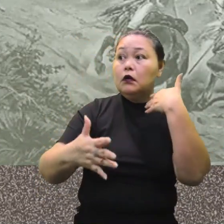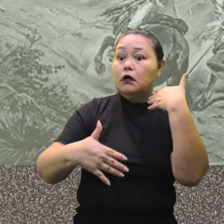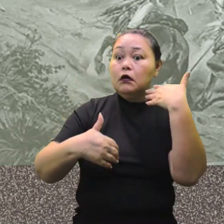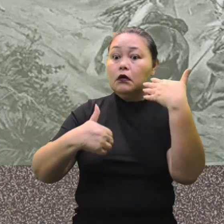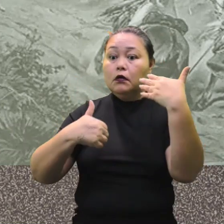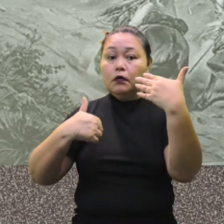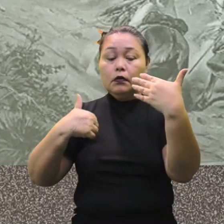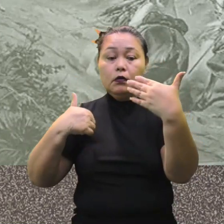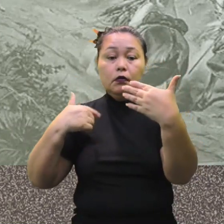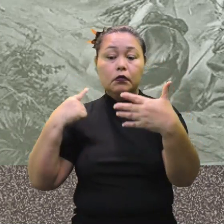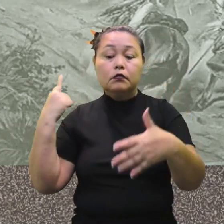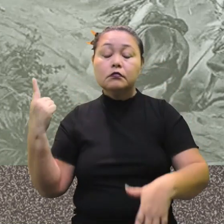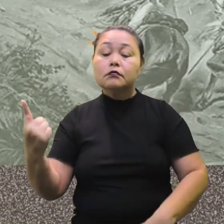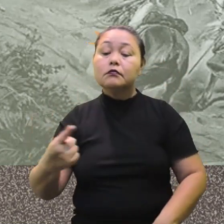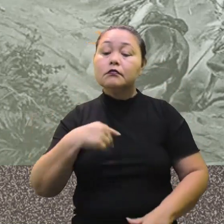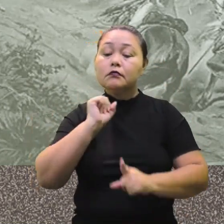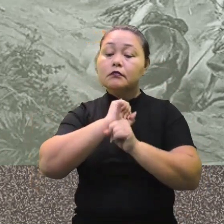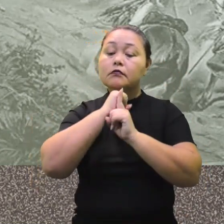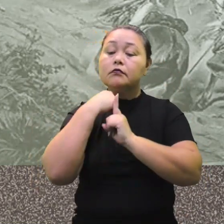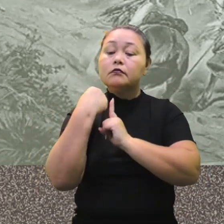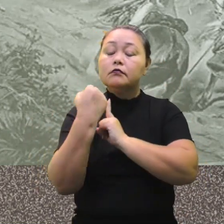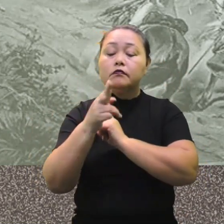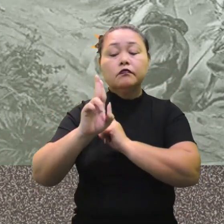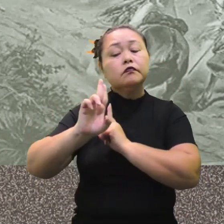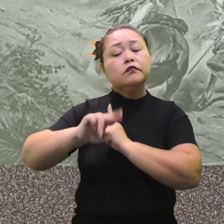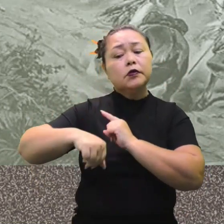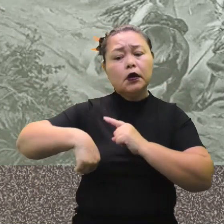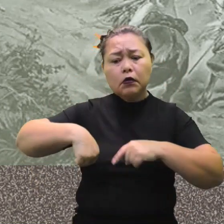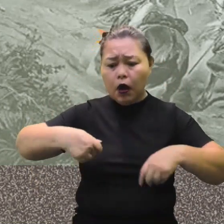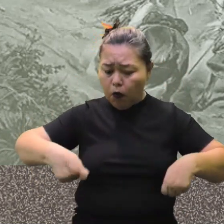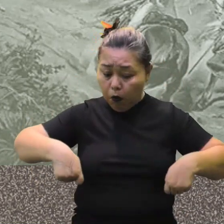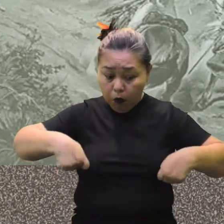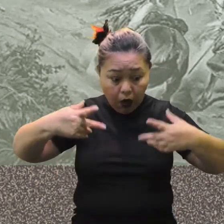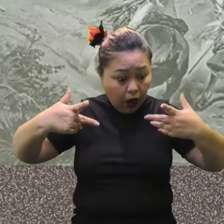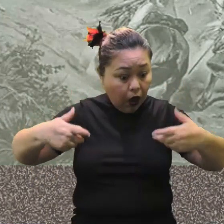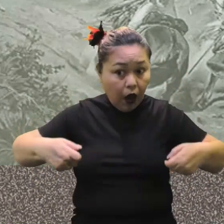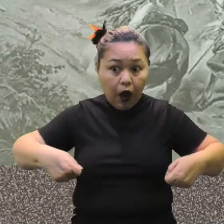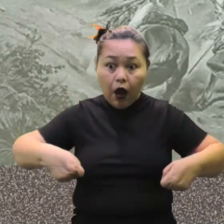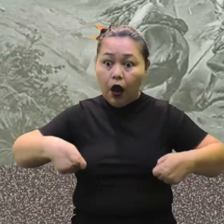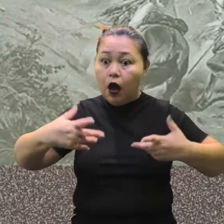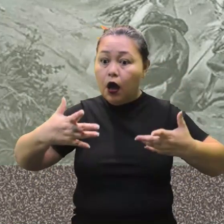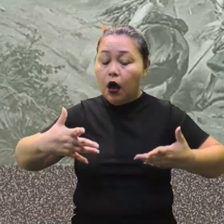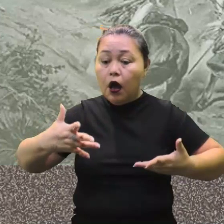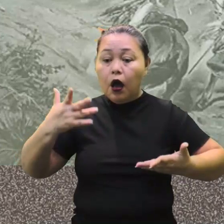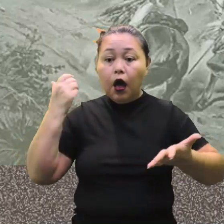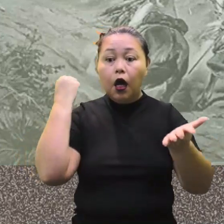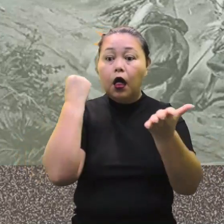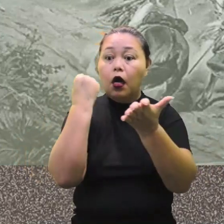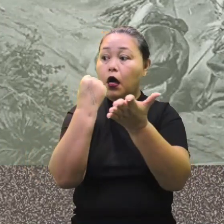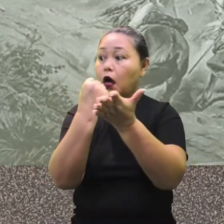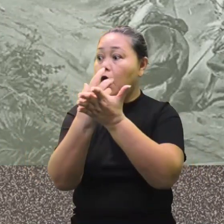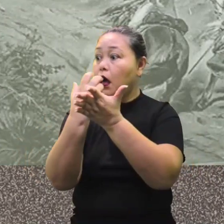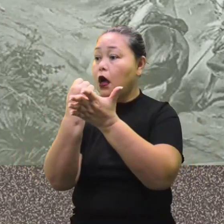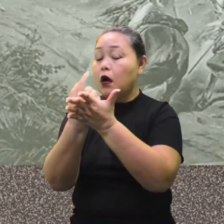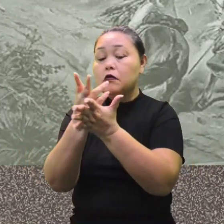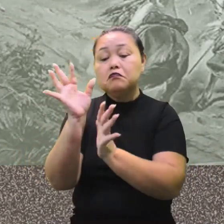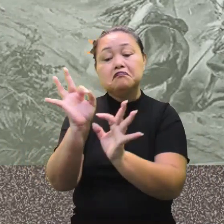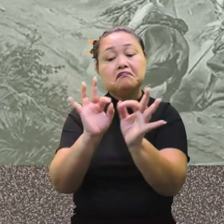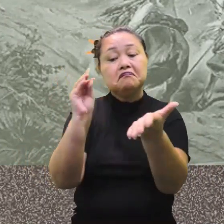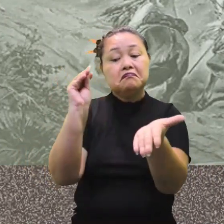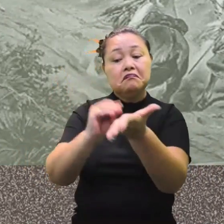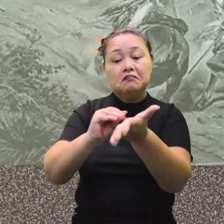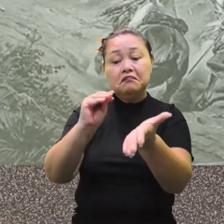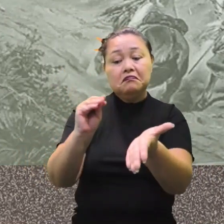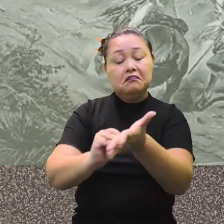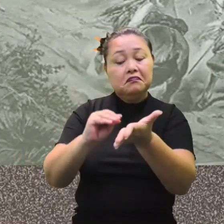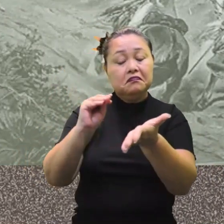assim a nossa sociedade vai consumindo, consumindo, consumindo de forma desordenada. É